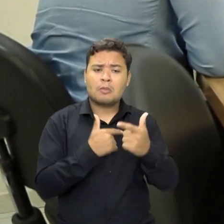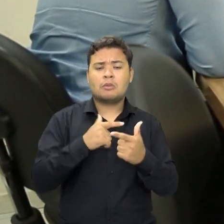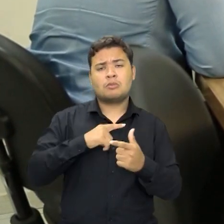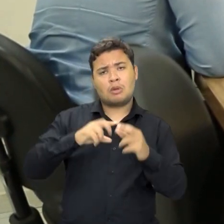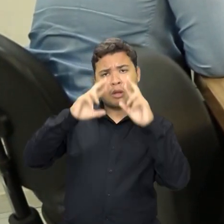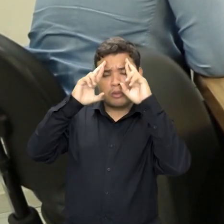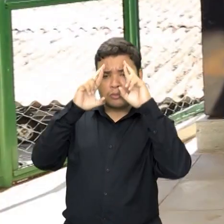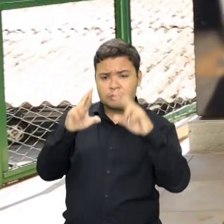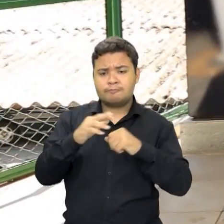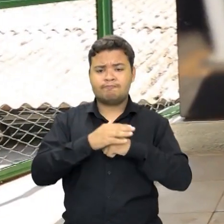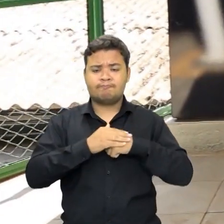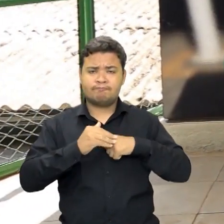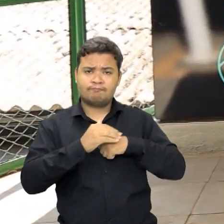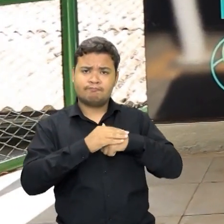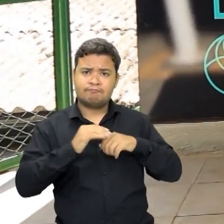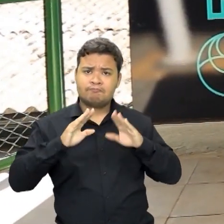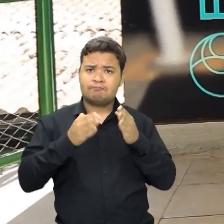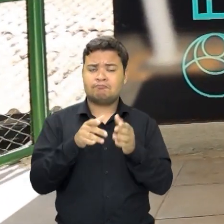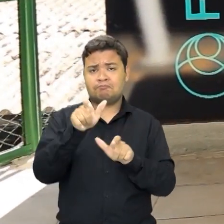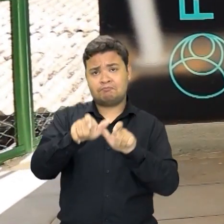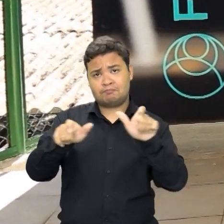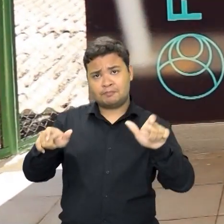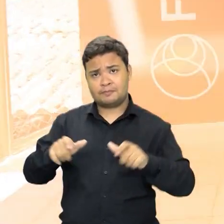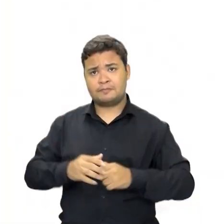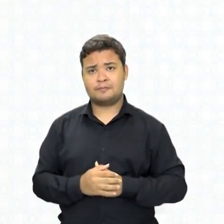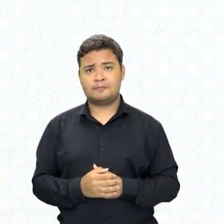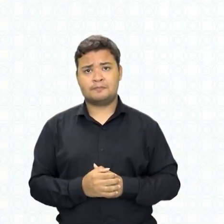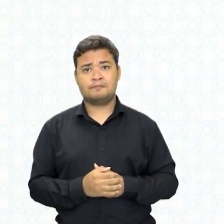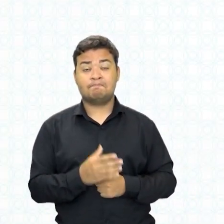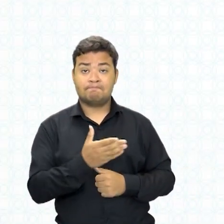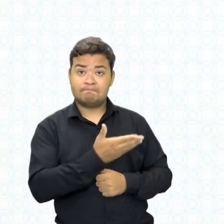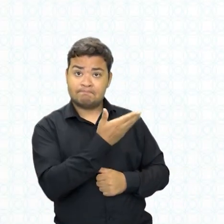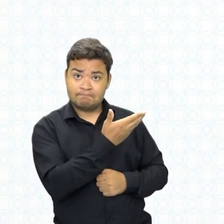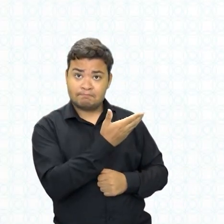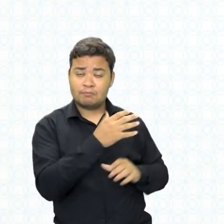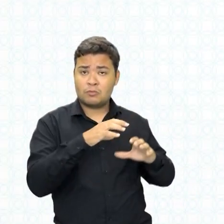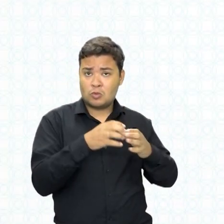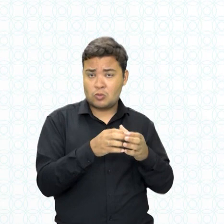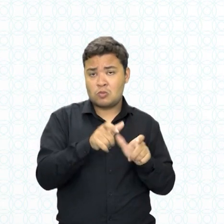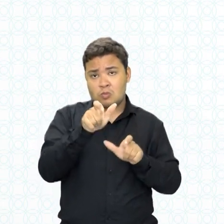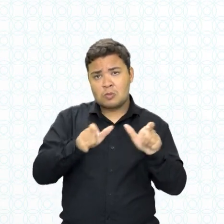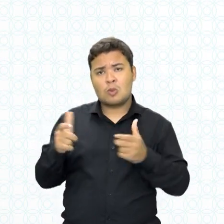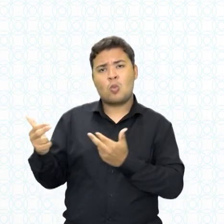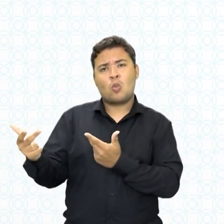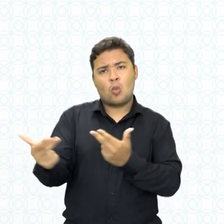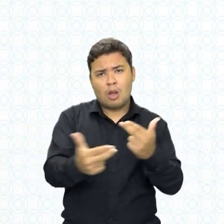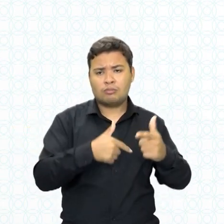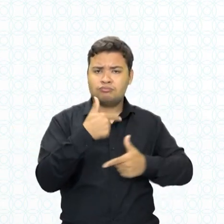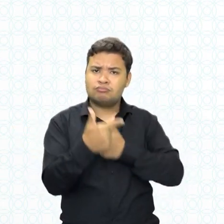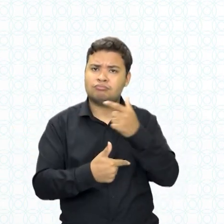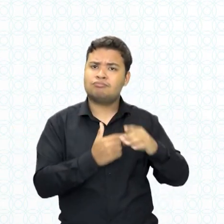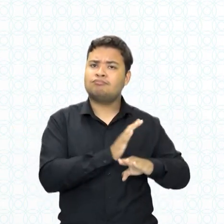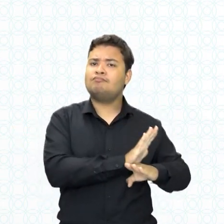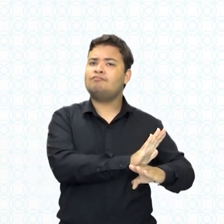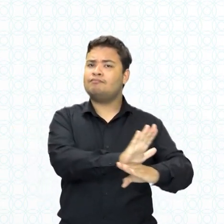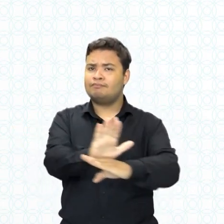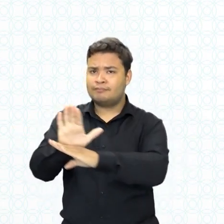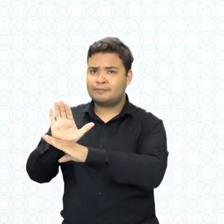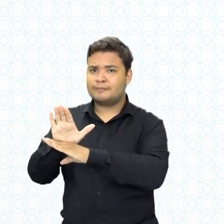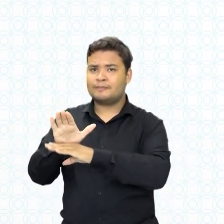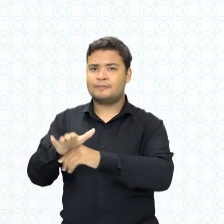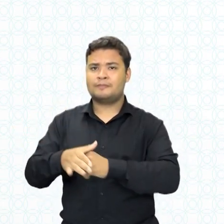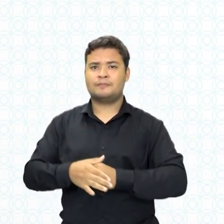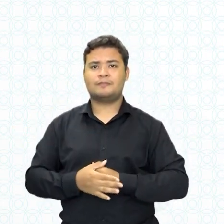respeito, carinho e dedicação a quem precisar. Fundac, uma fundação feita por gente que cuida da gente.